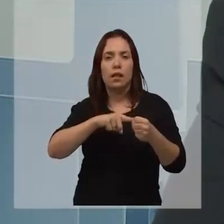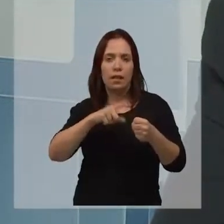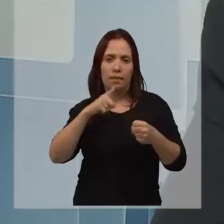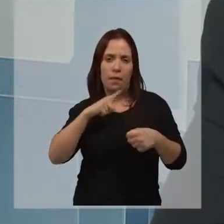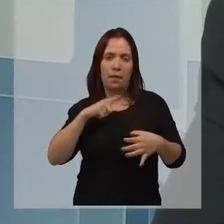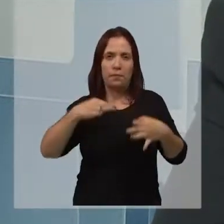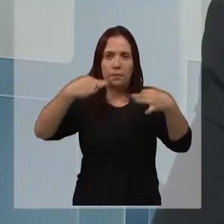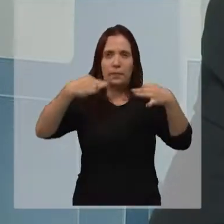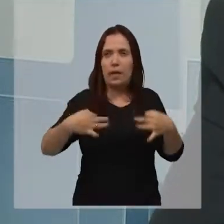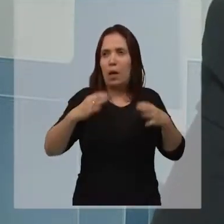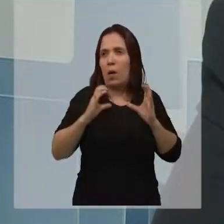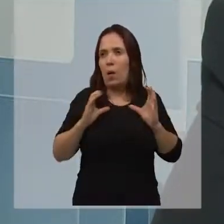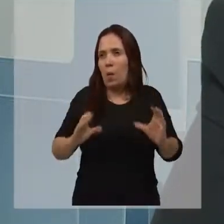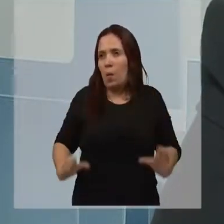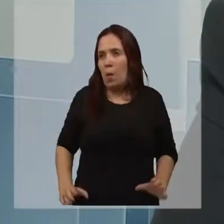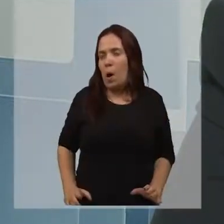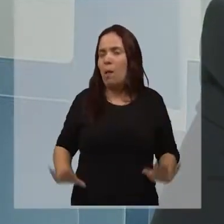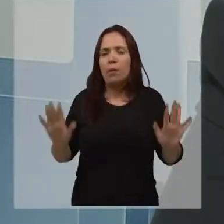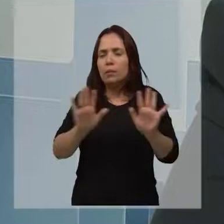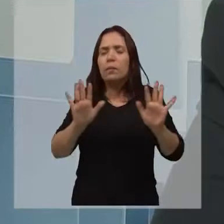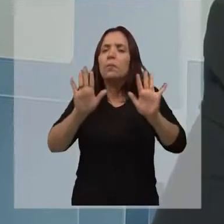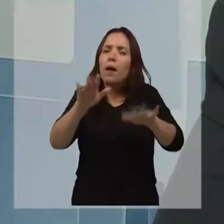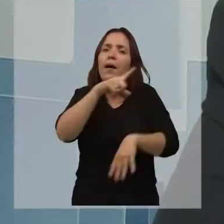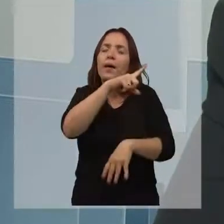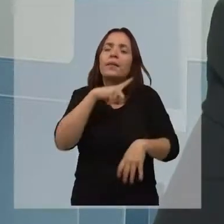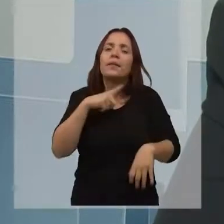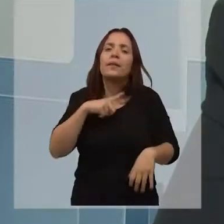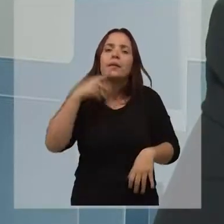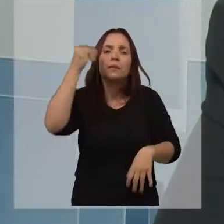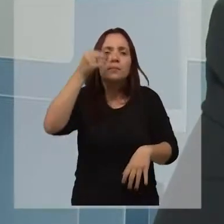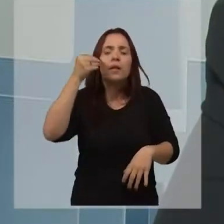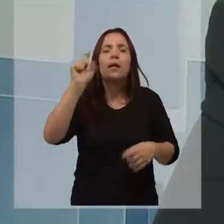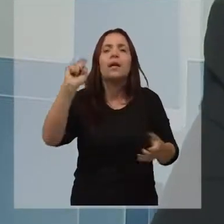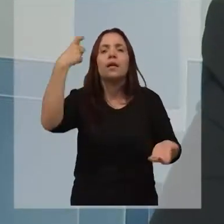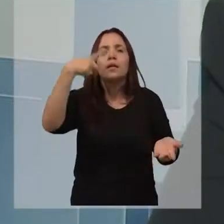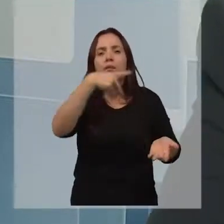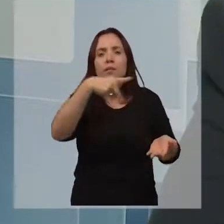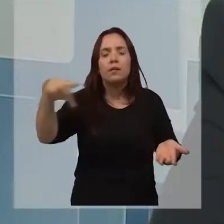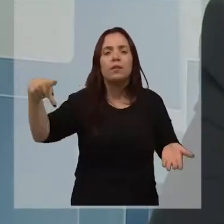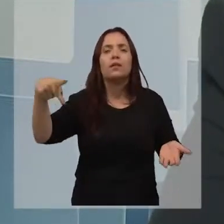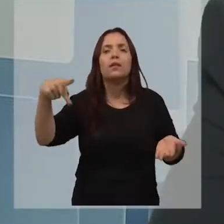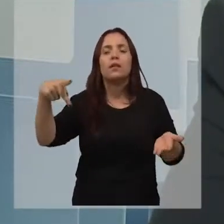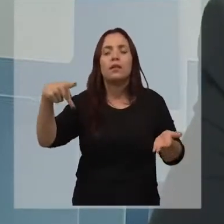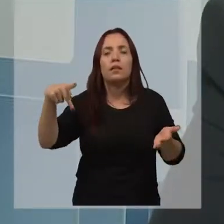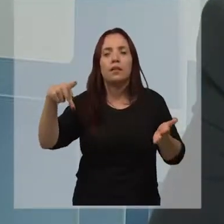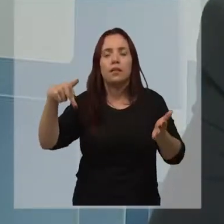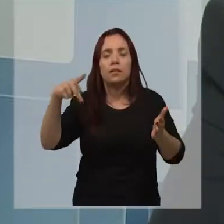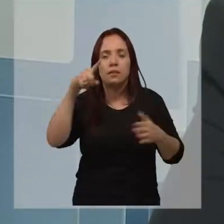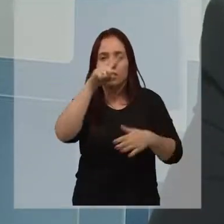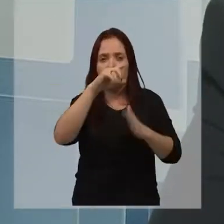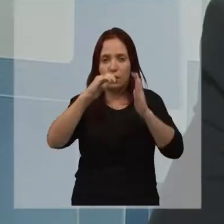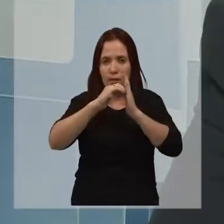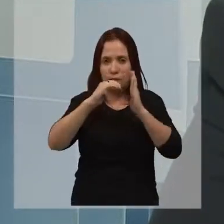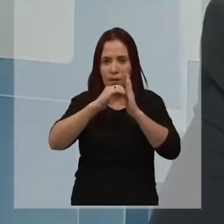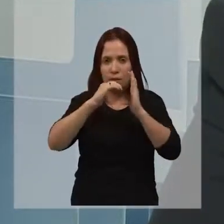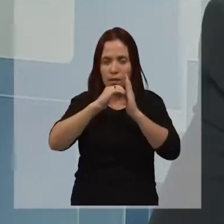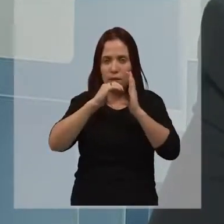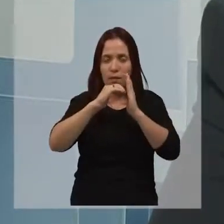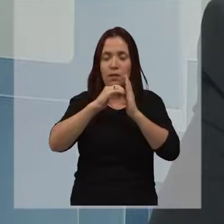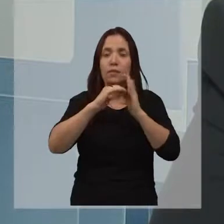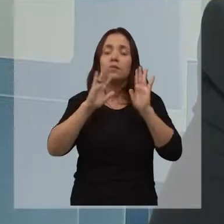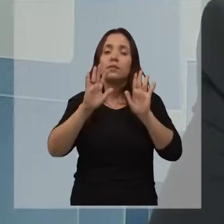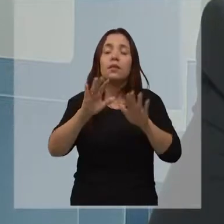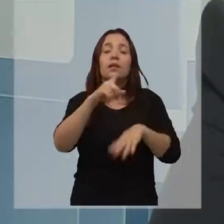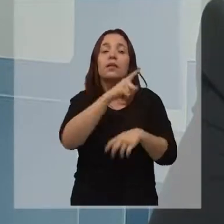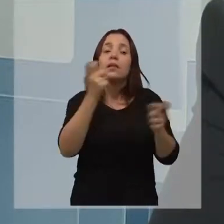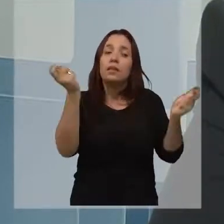é, mas tinha experiência no parlamento, já era presidente da Câmara, e é o que passa, é o que tem